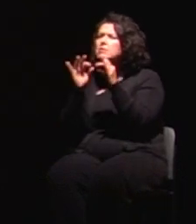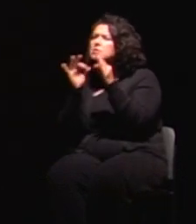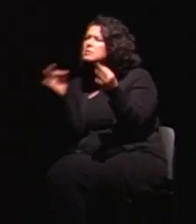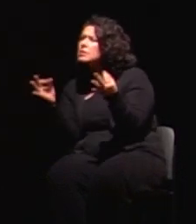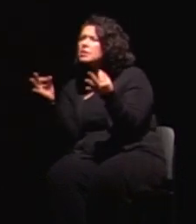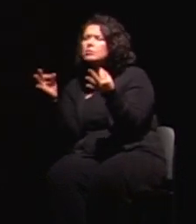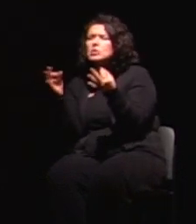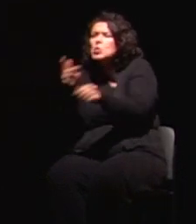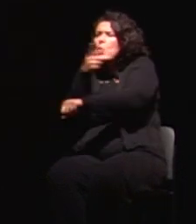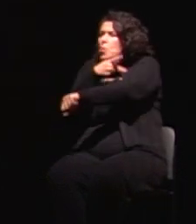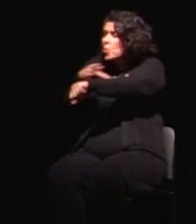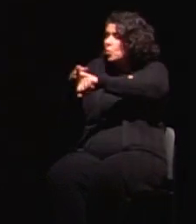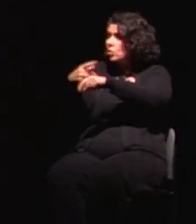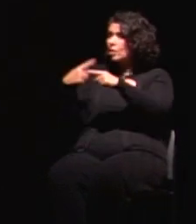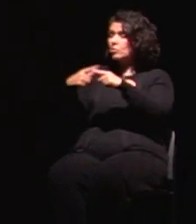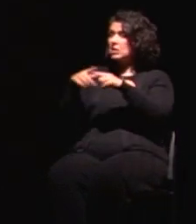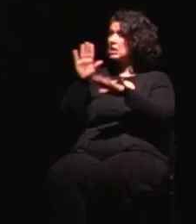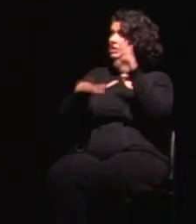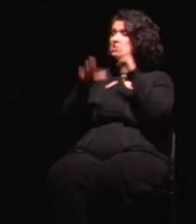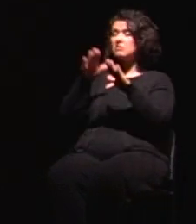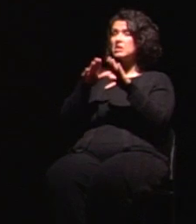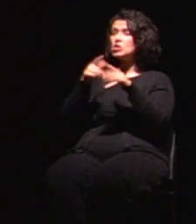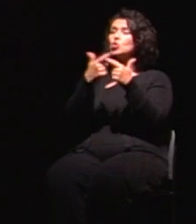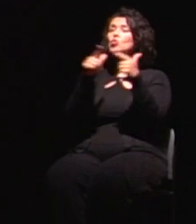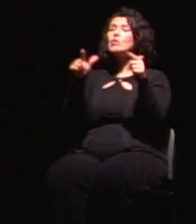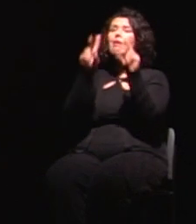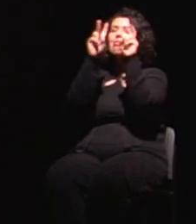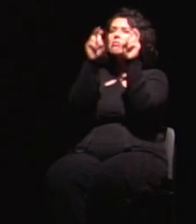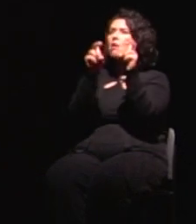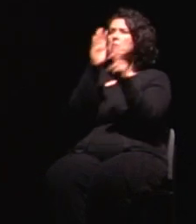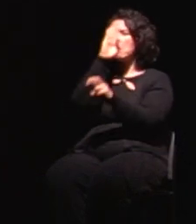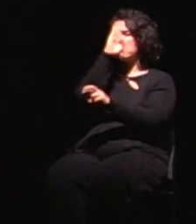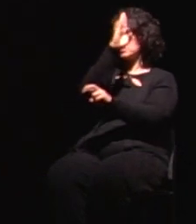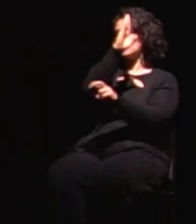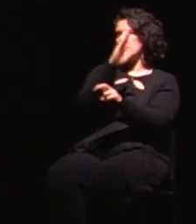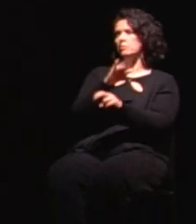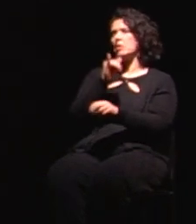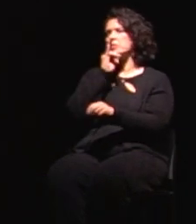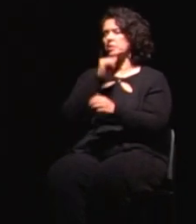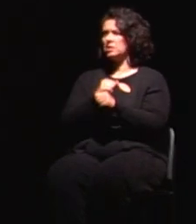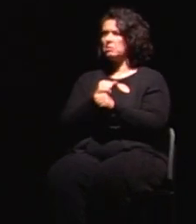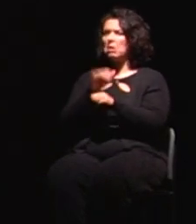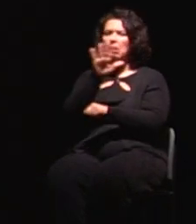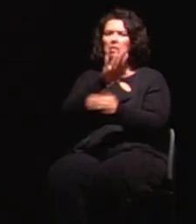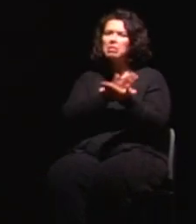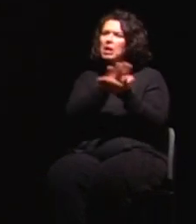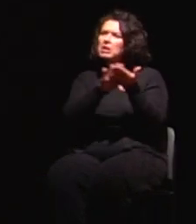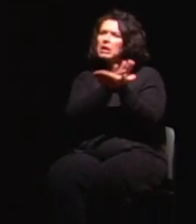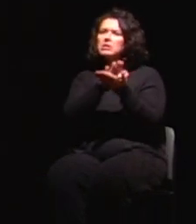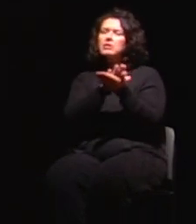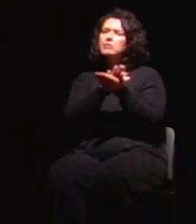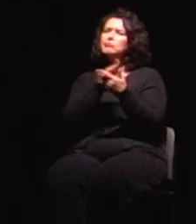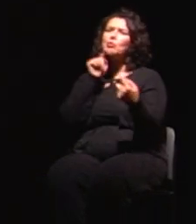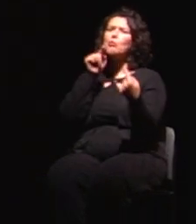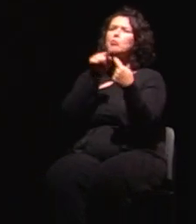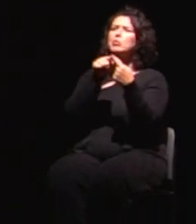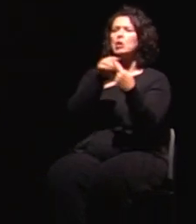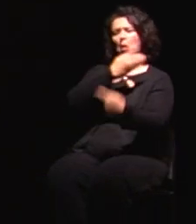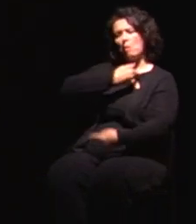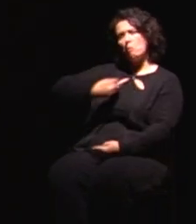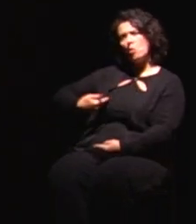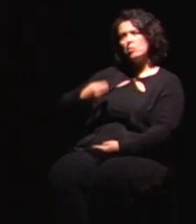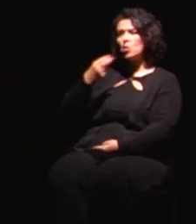não estar tratando dos grandes temas, né. Não está tratando da esfera pública, não está tratando da